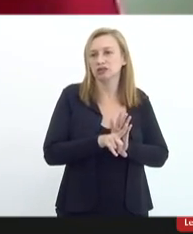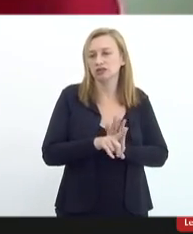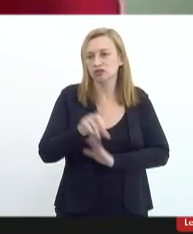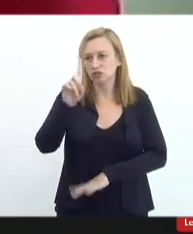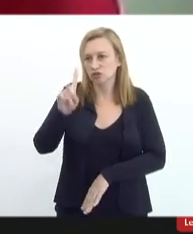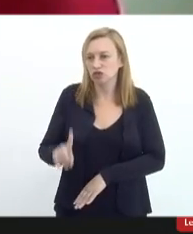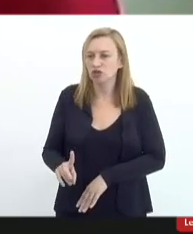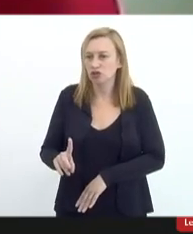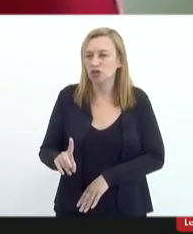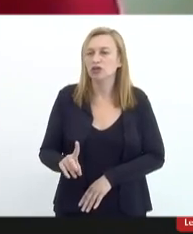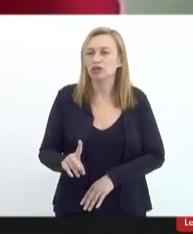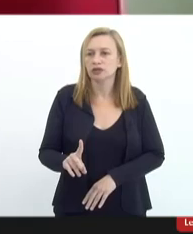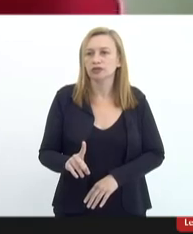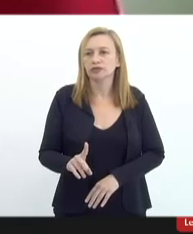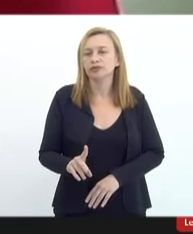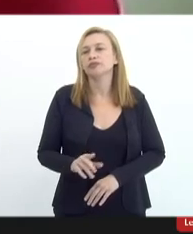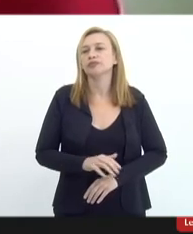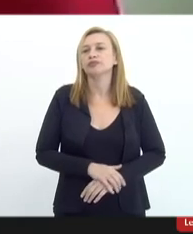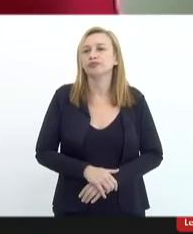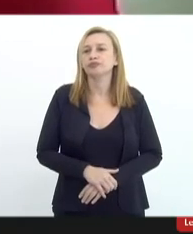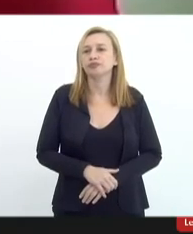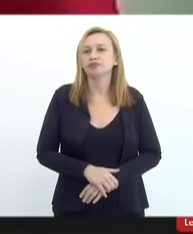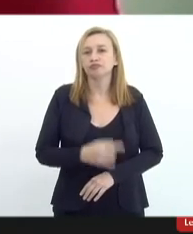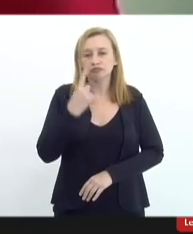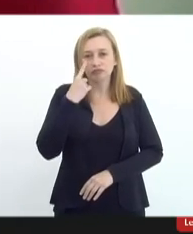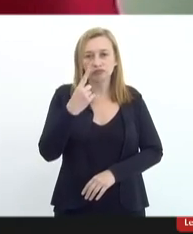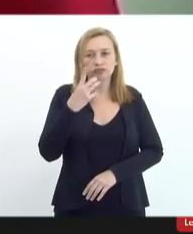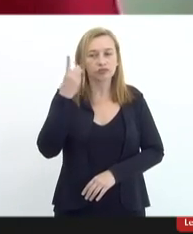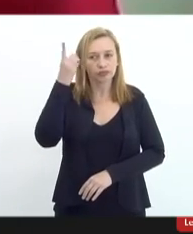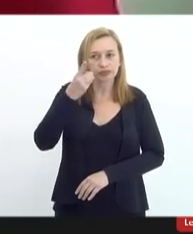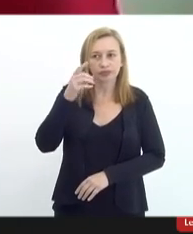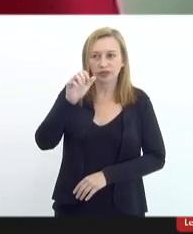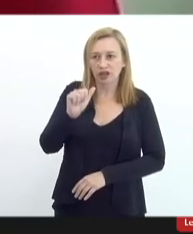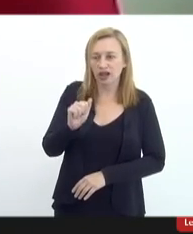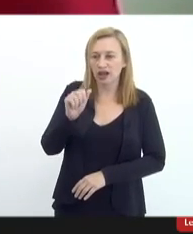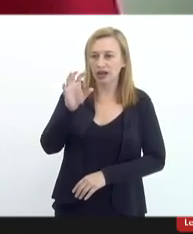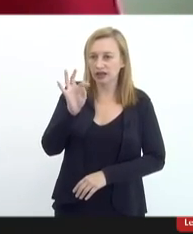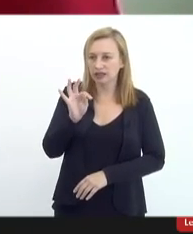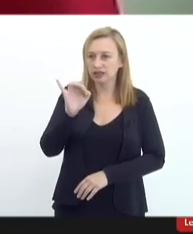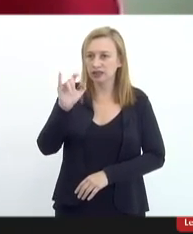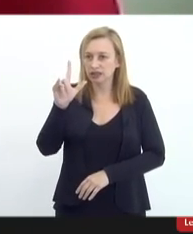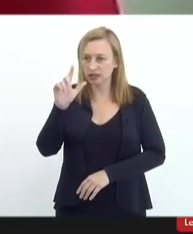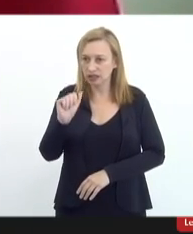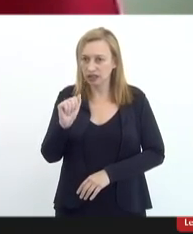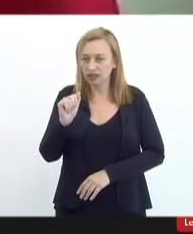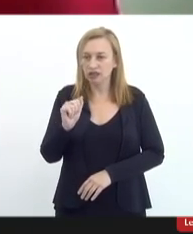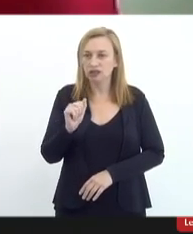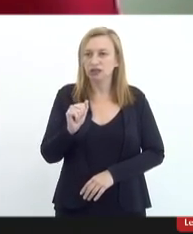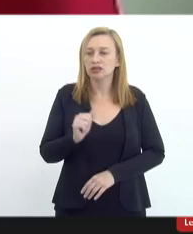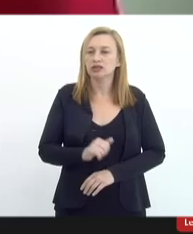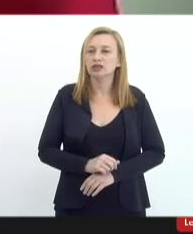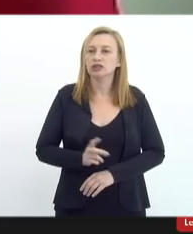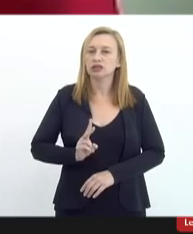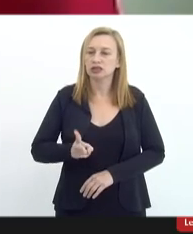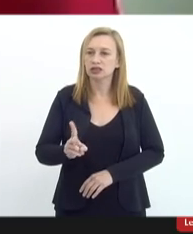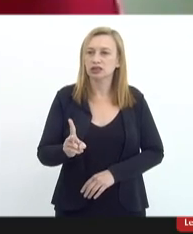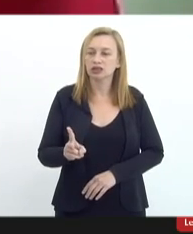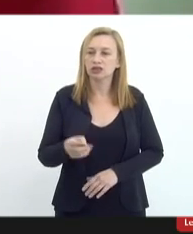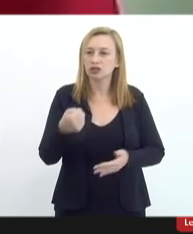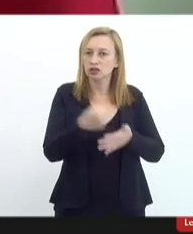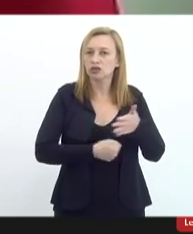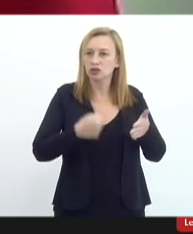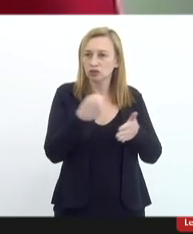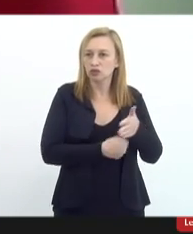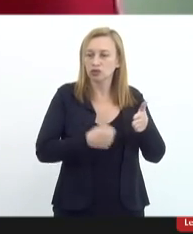direito e a transformação do comportamento. Vejo aqui o deputado Átila Nunes, que foi para todo sempre aquele que lutou